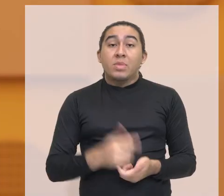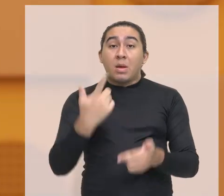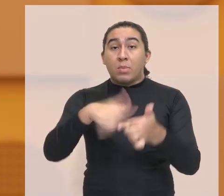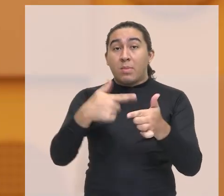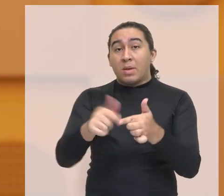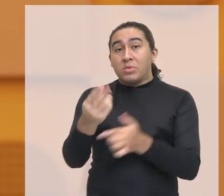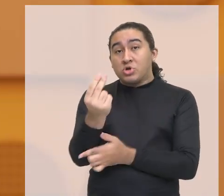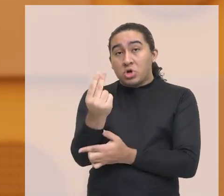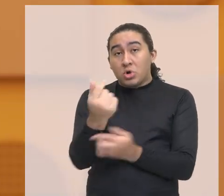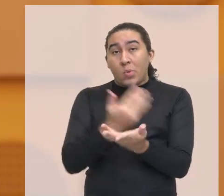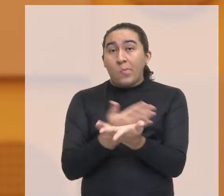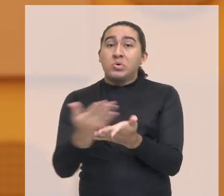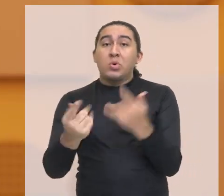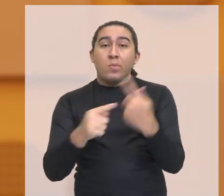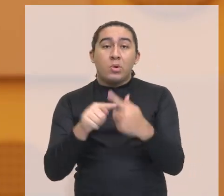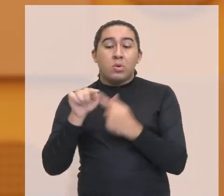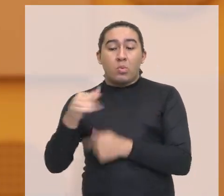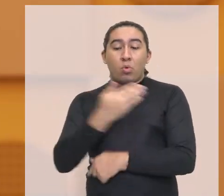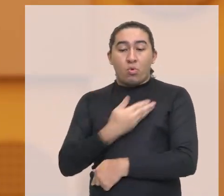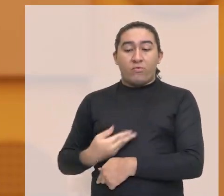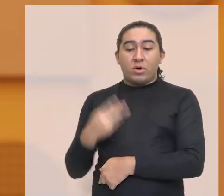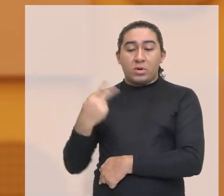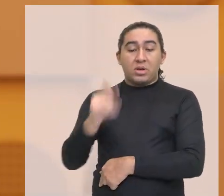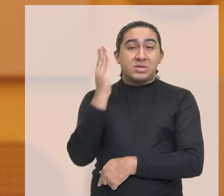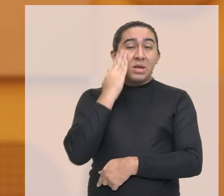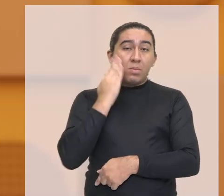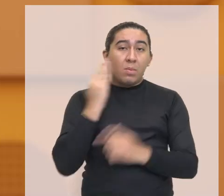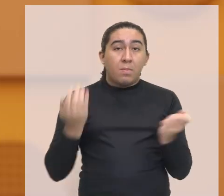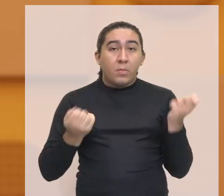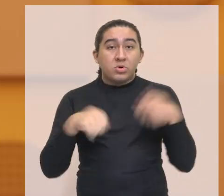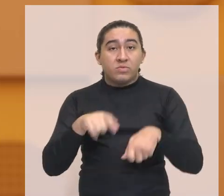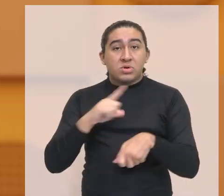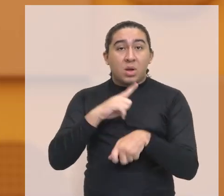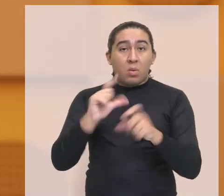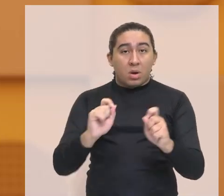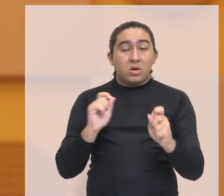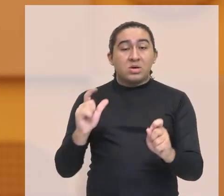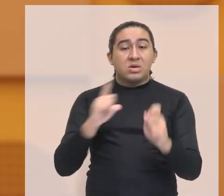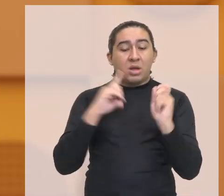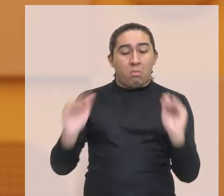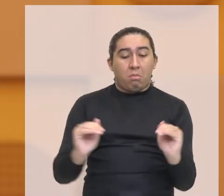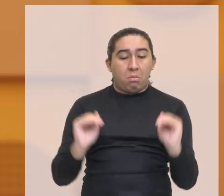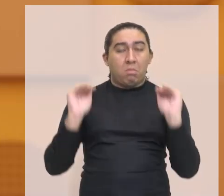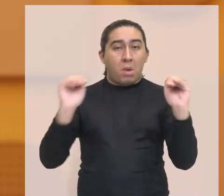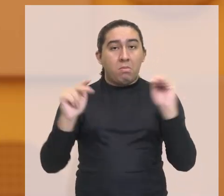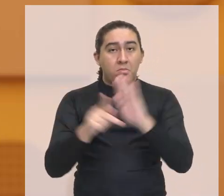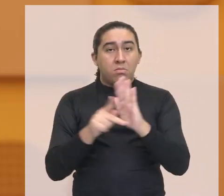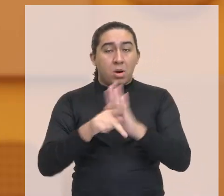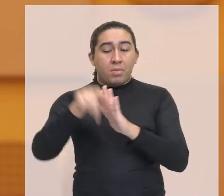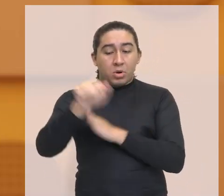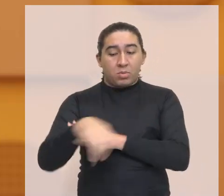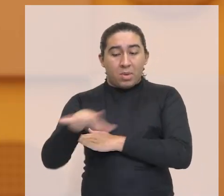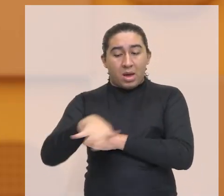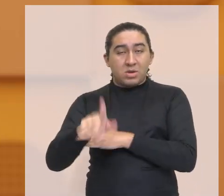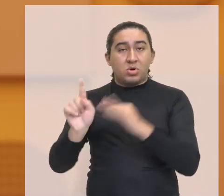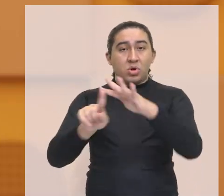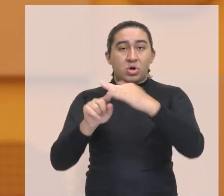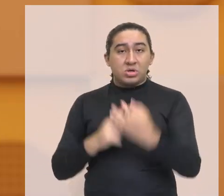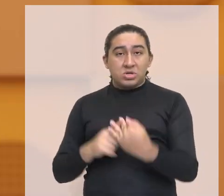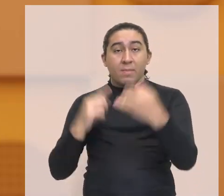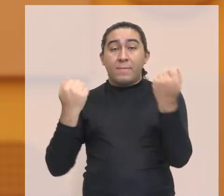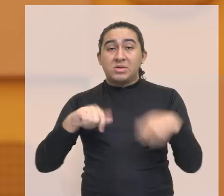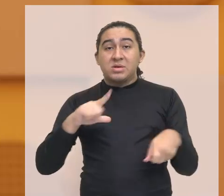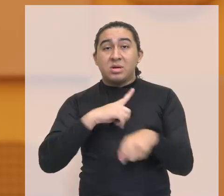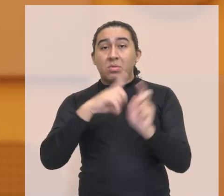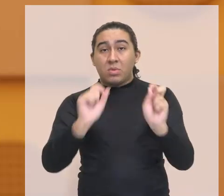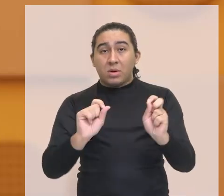porque o governo Brezhnev sabia que para manter a sua posição hegemônica ali no bloco socialista, era necessário que ele